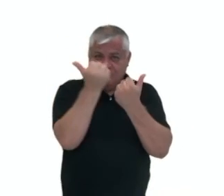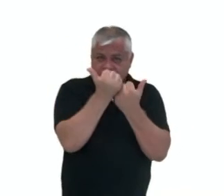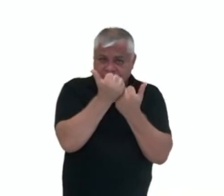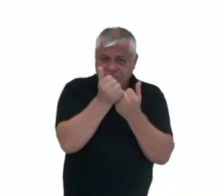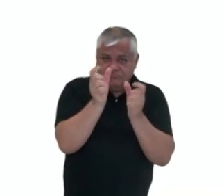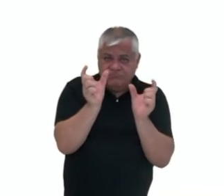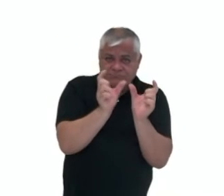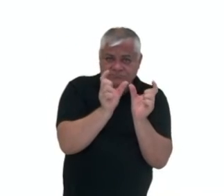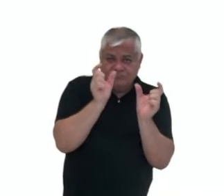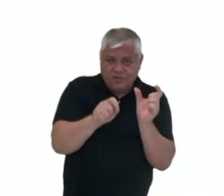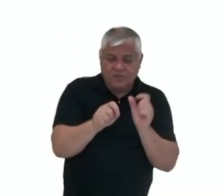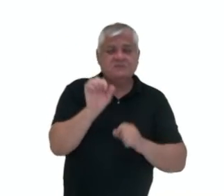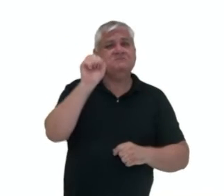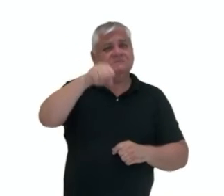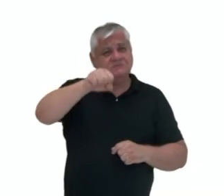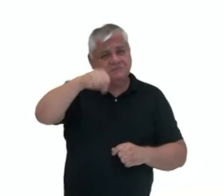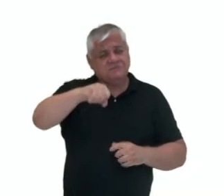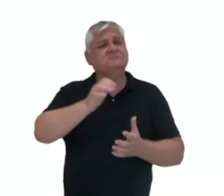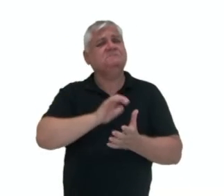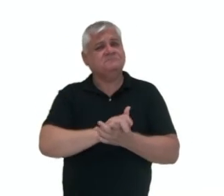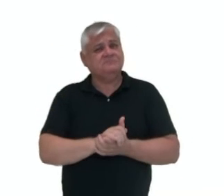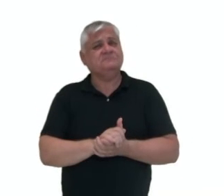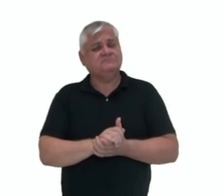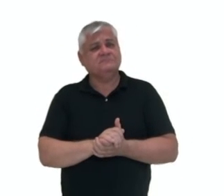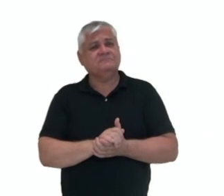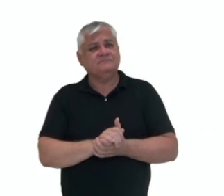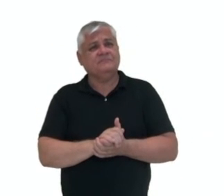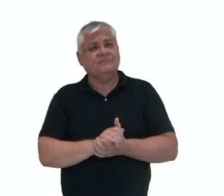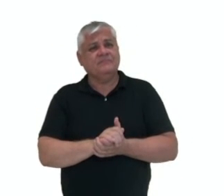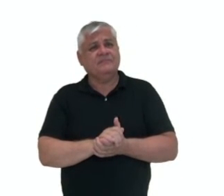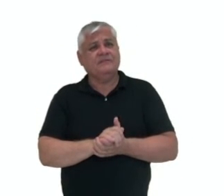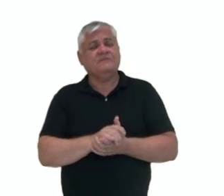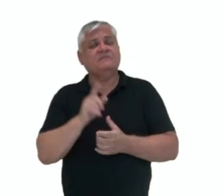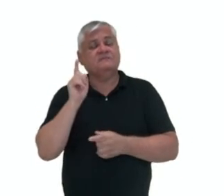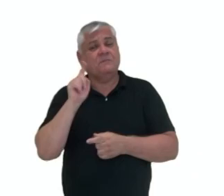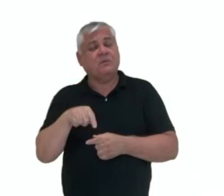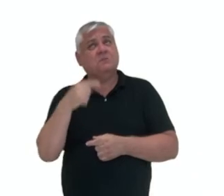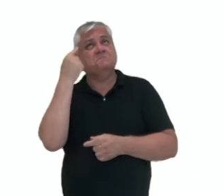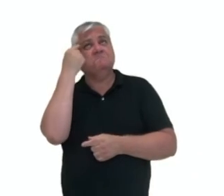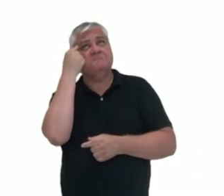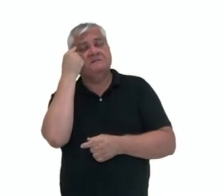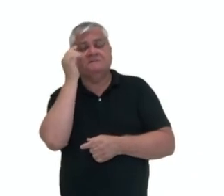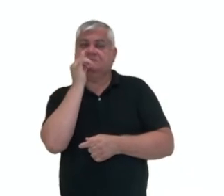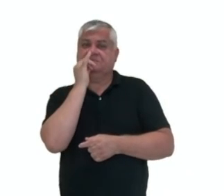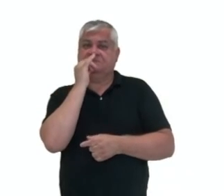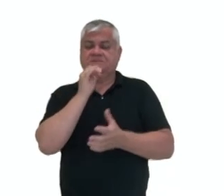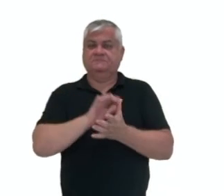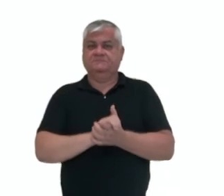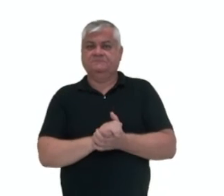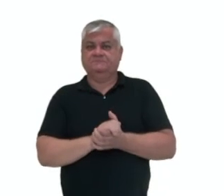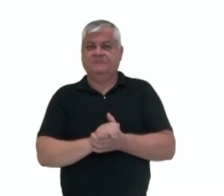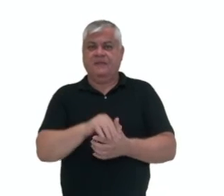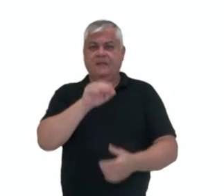comprometer-lhe sentido? Sim, poderiam. Então você pode ter chegado à seguinte conclusão, né?